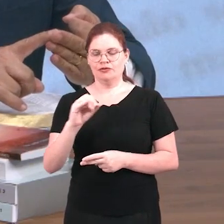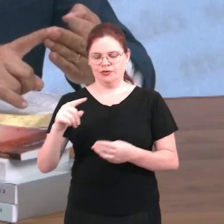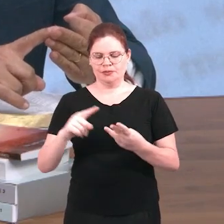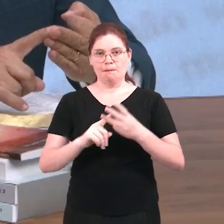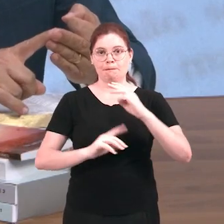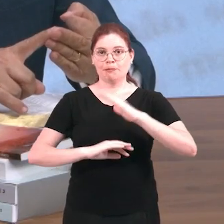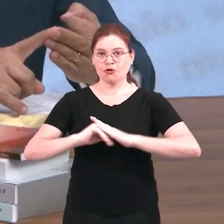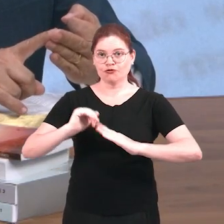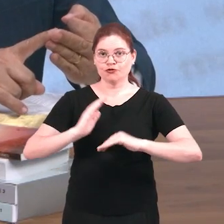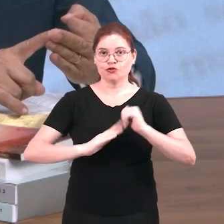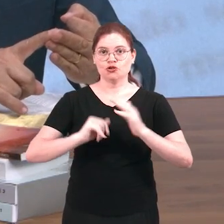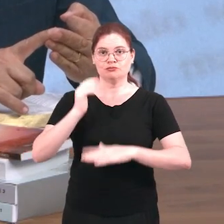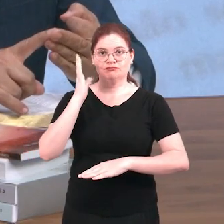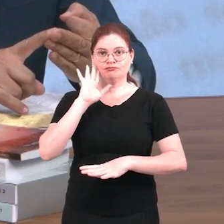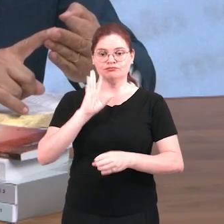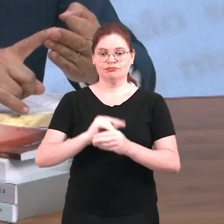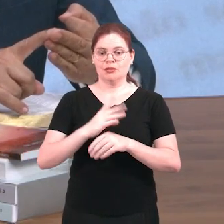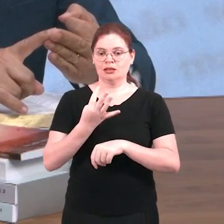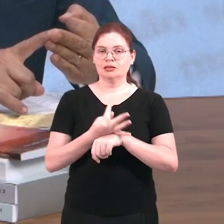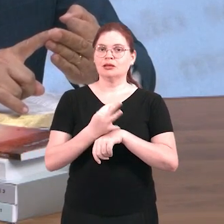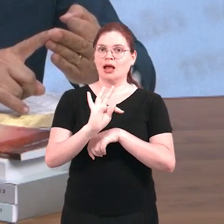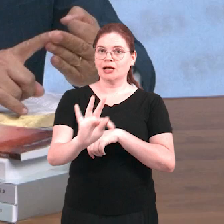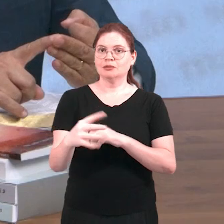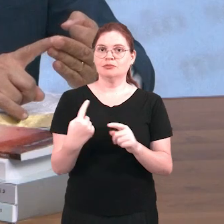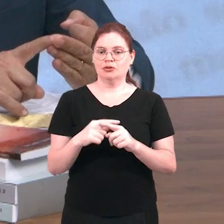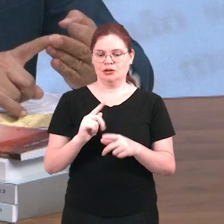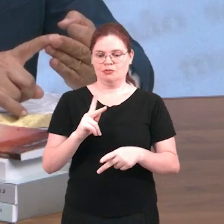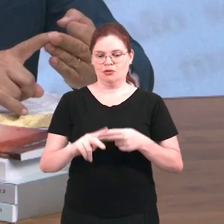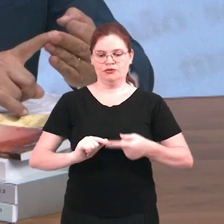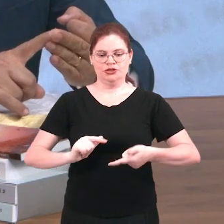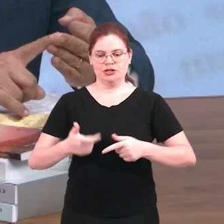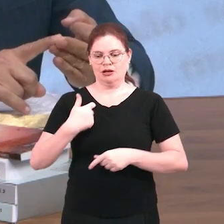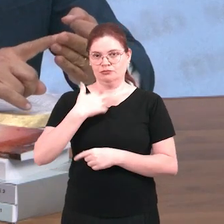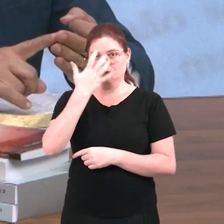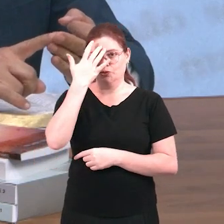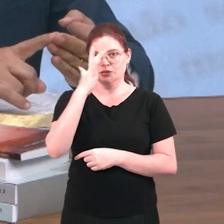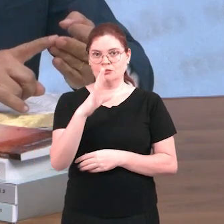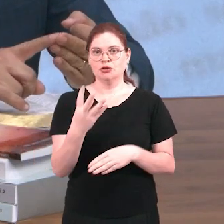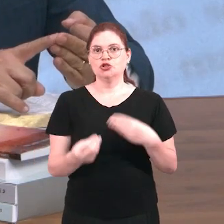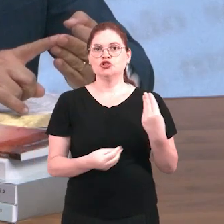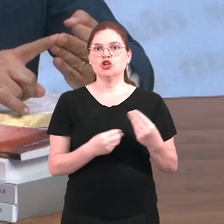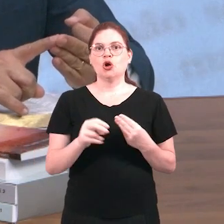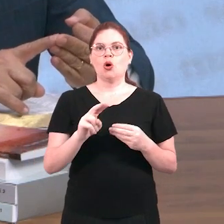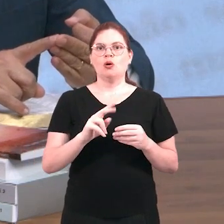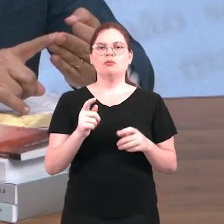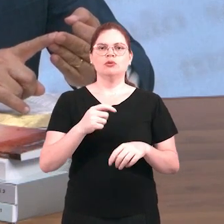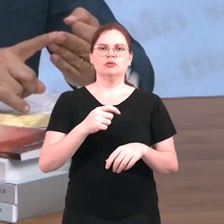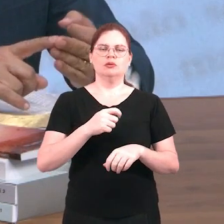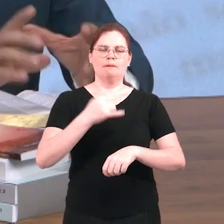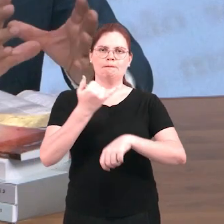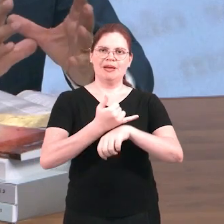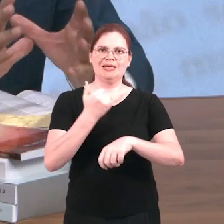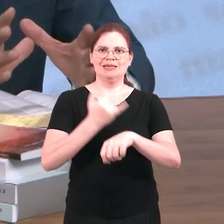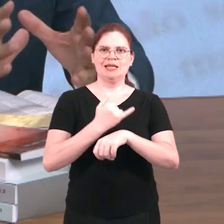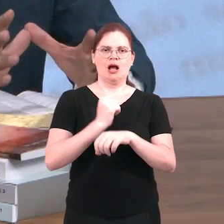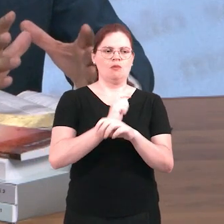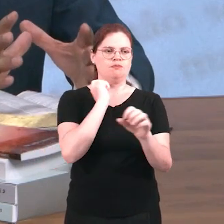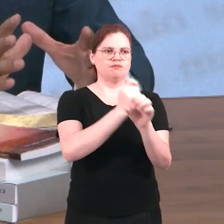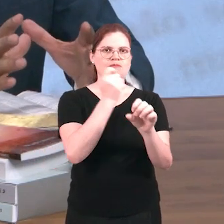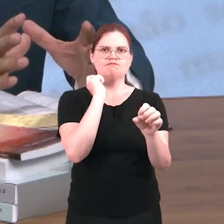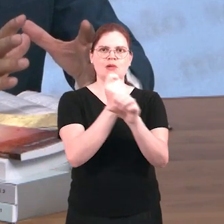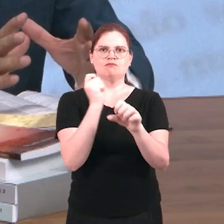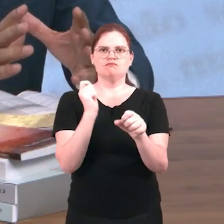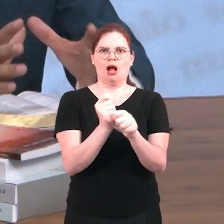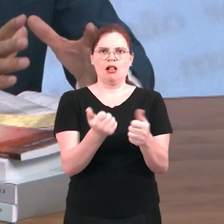especializada em técnicas que Israel não dominava, como o manuseio de metais. A partir